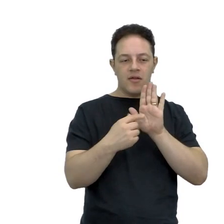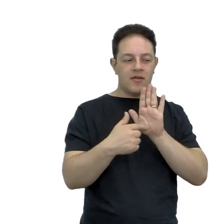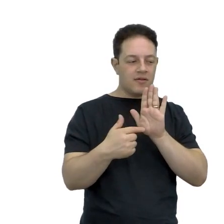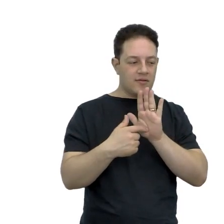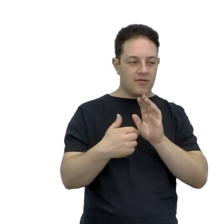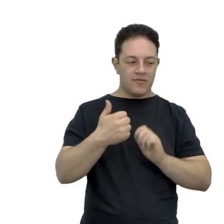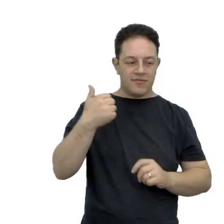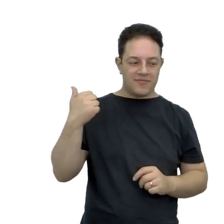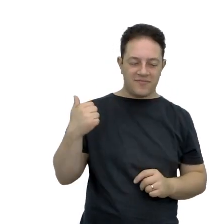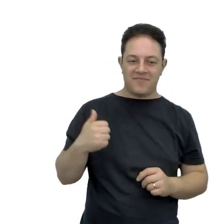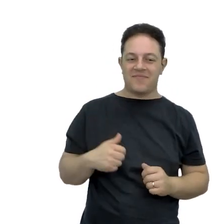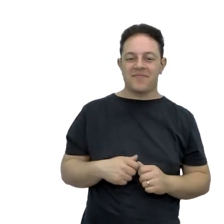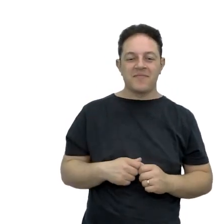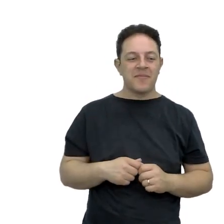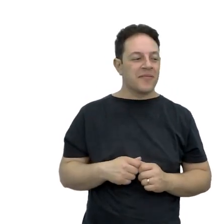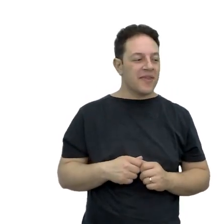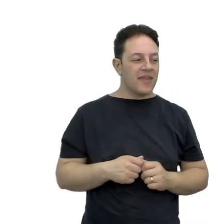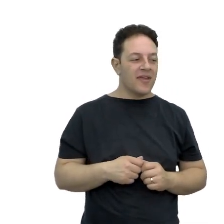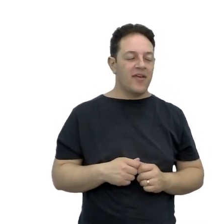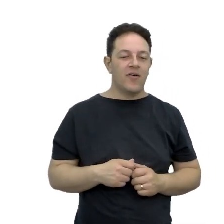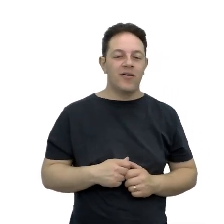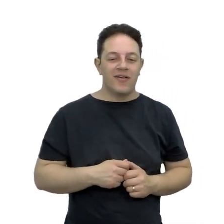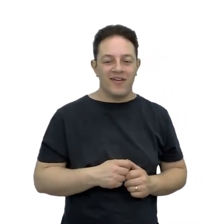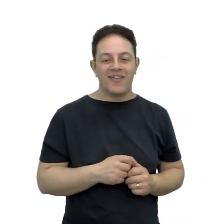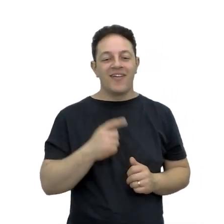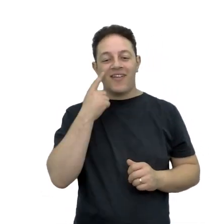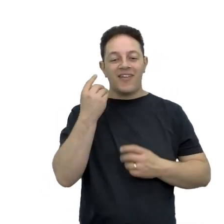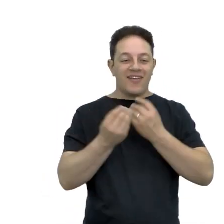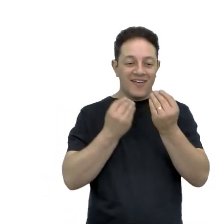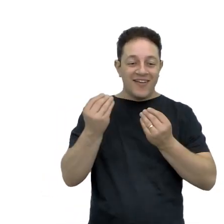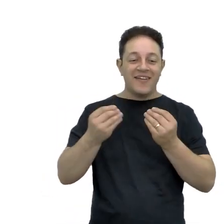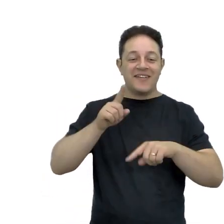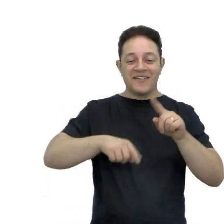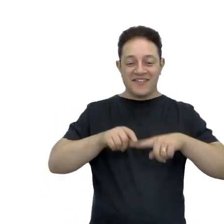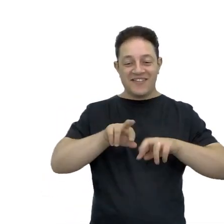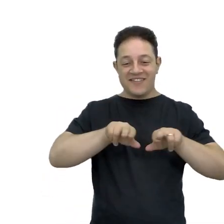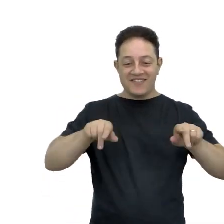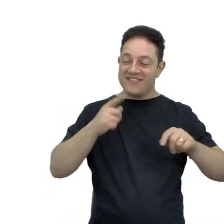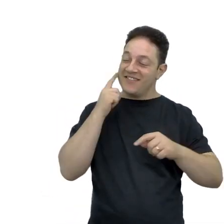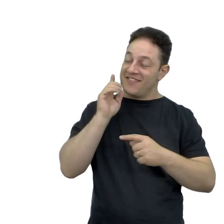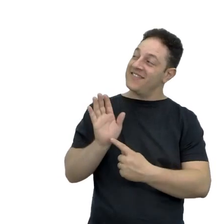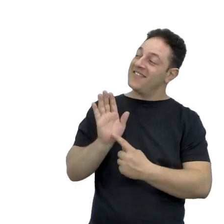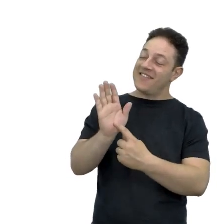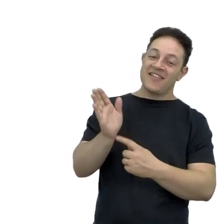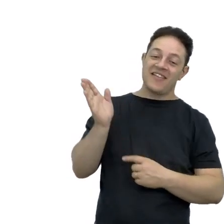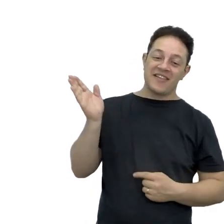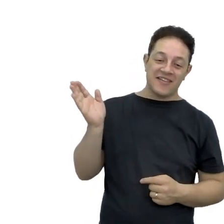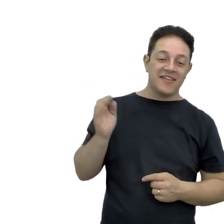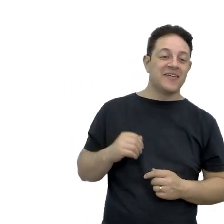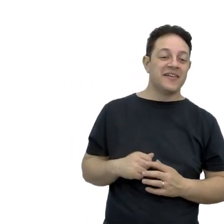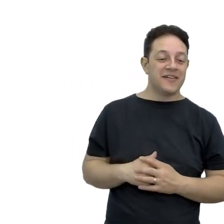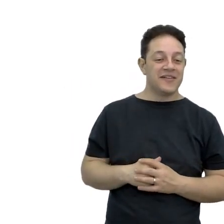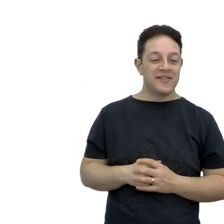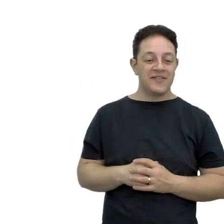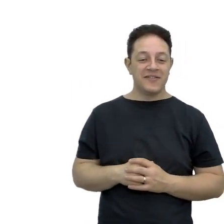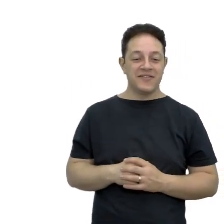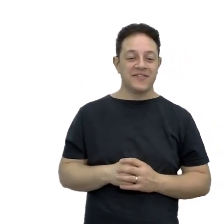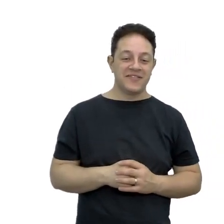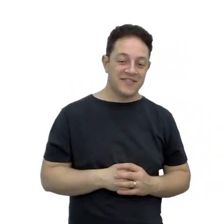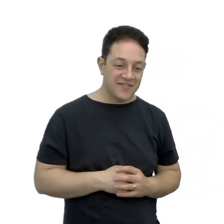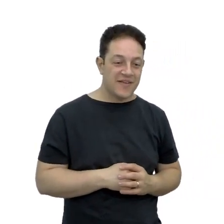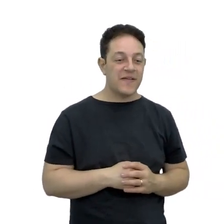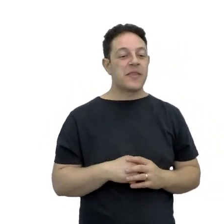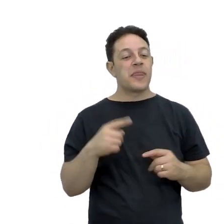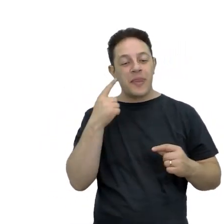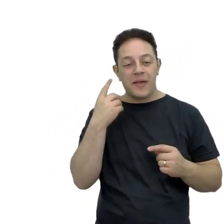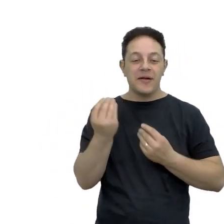caderno, ou produzindo um material visual relatando e retratando o